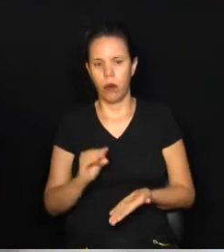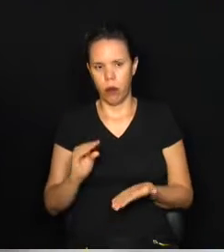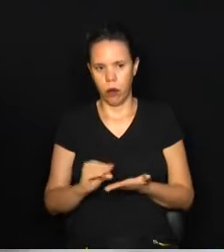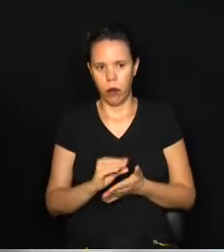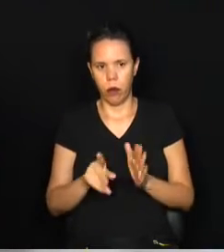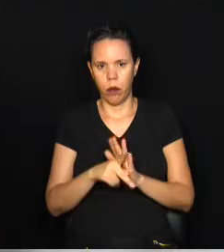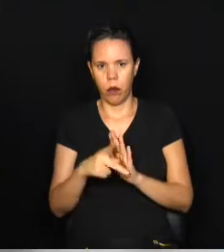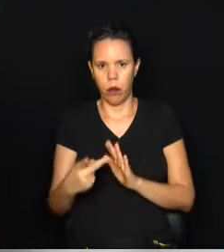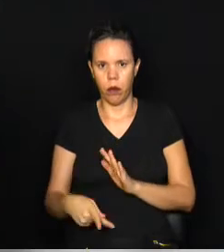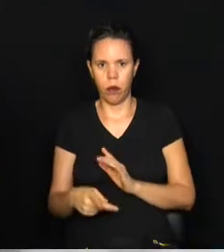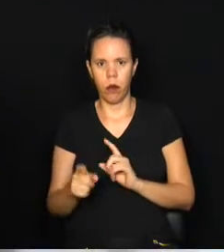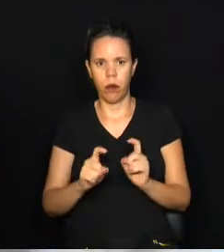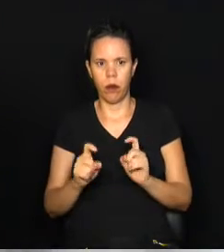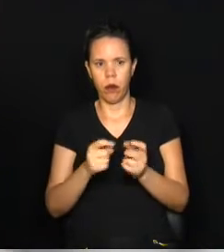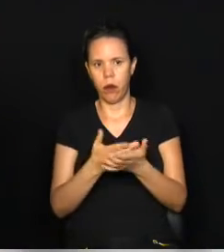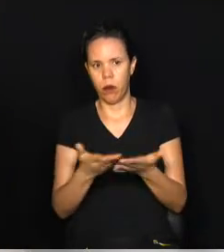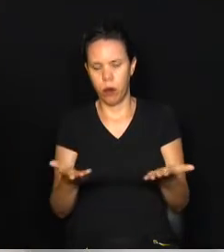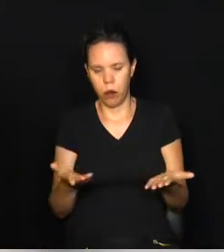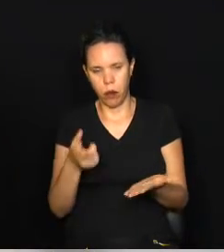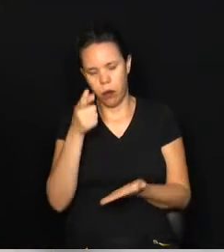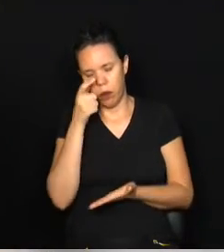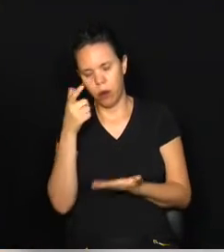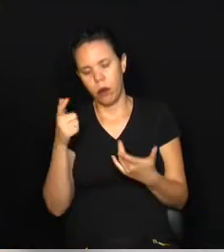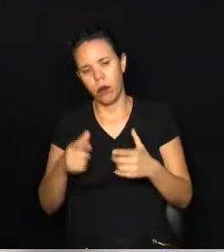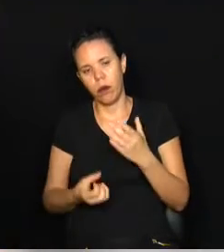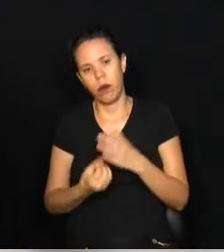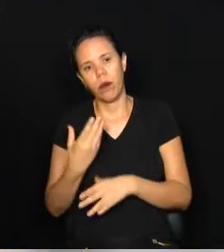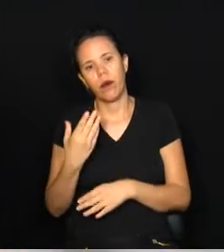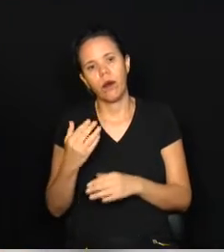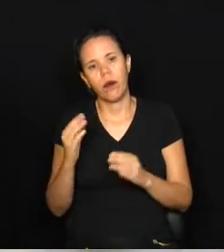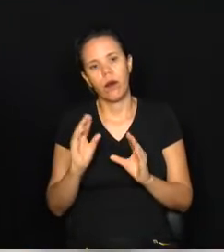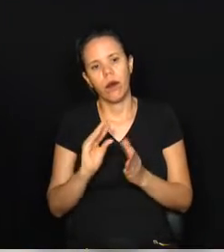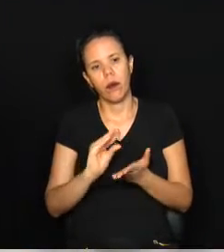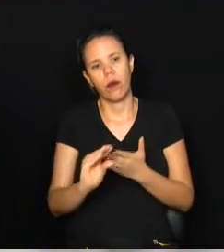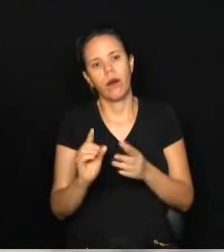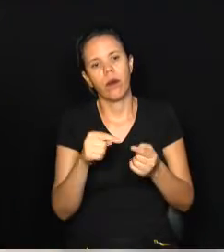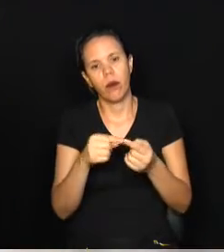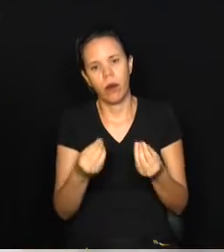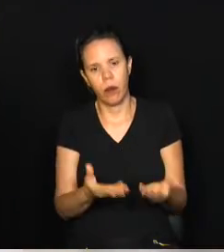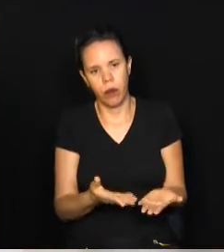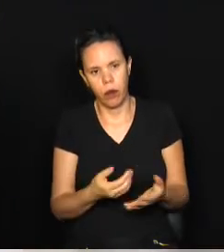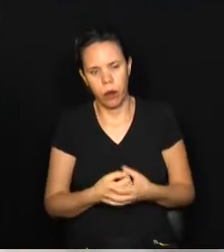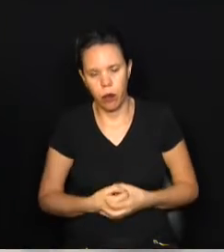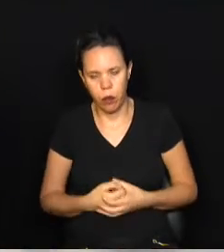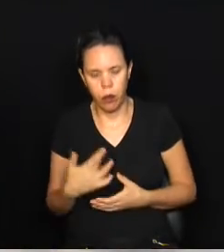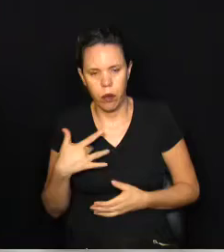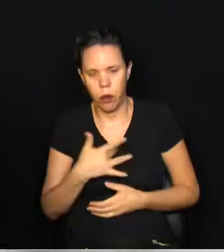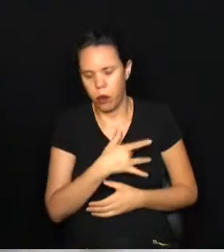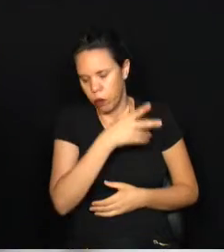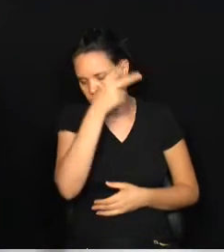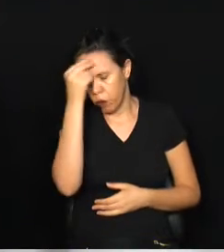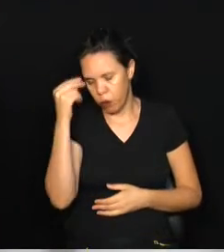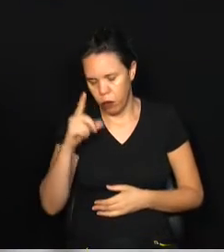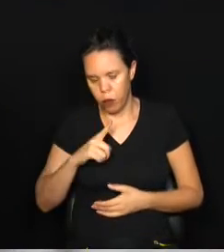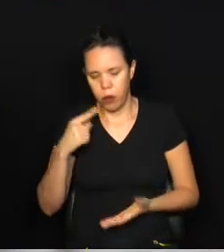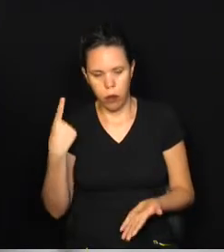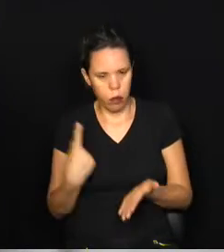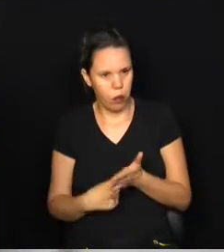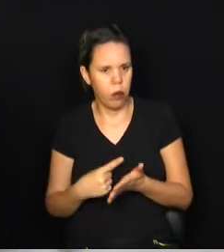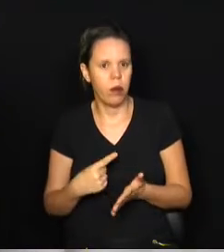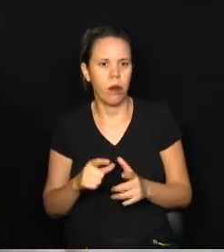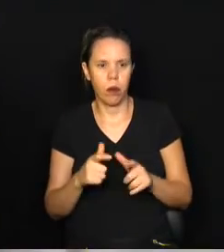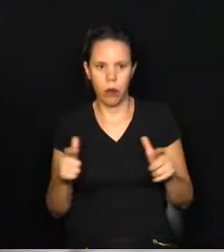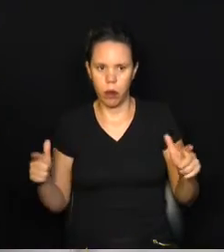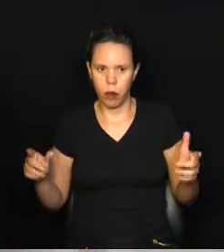né? Vocês se reúnem aí para ver aonde vai ser destinada essa verba. E a saúde pública, ela conta com uma das